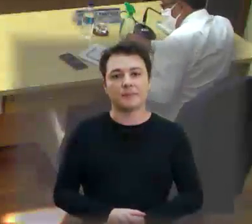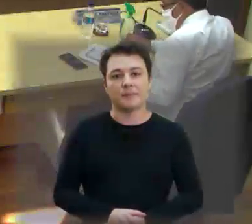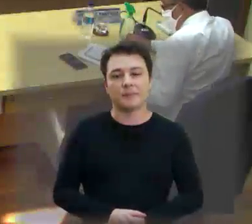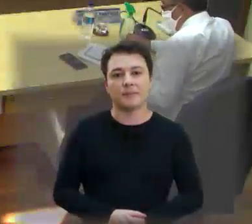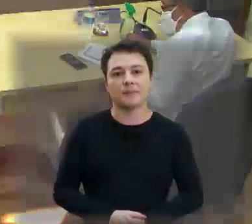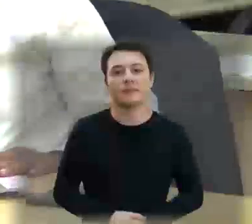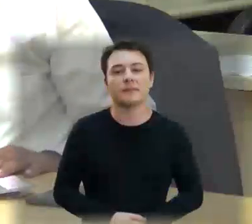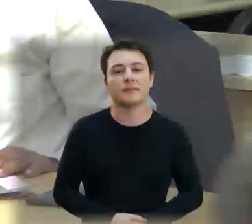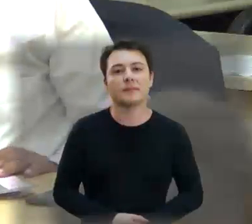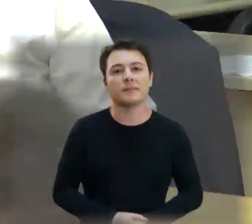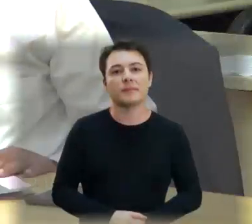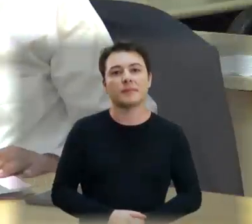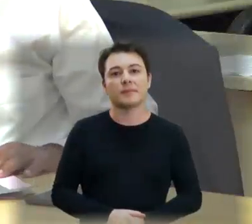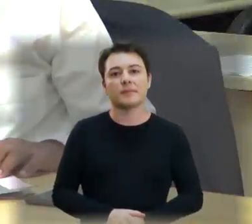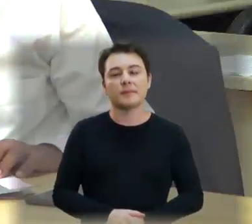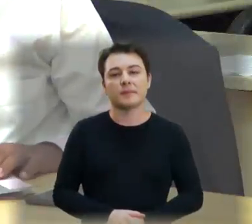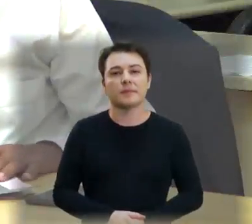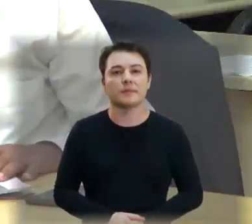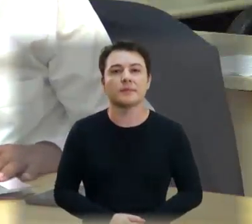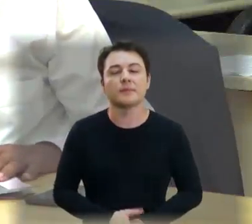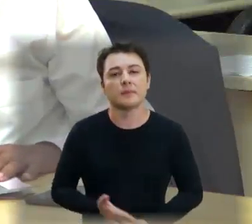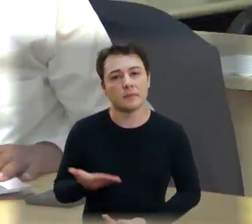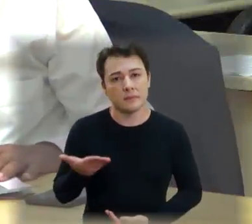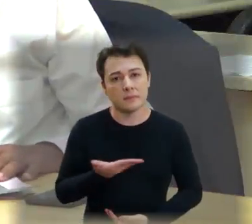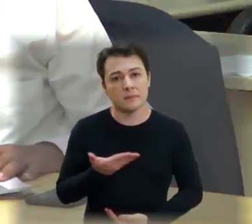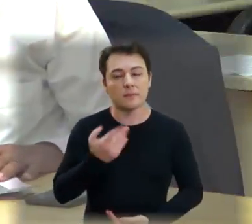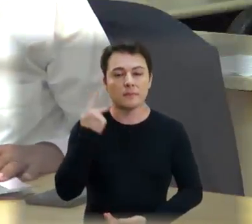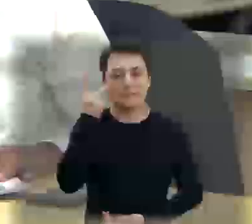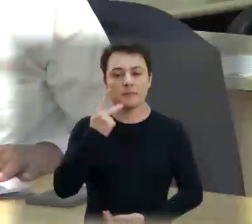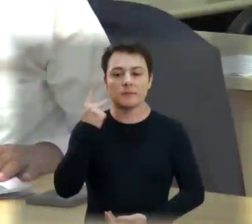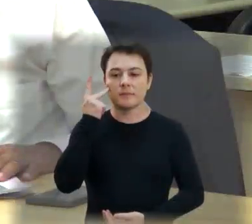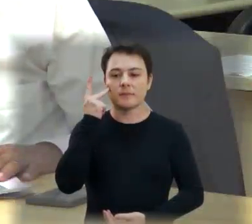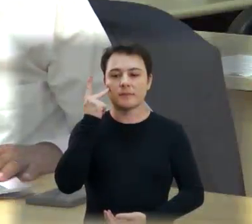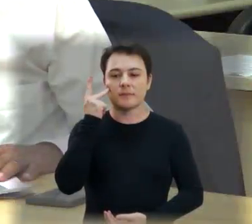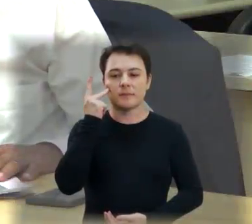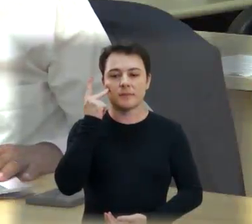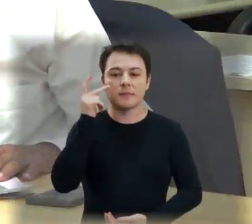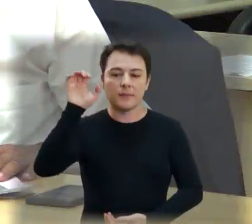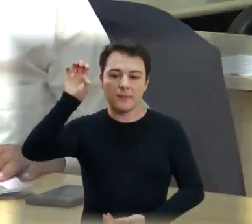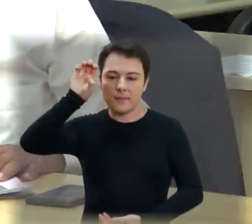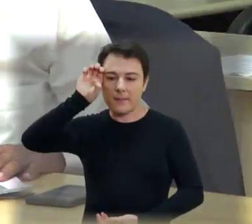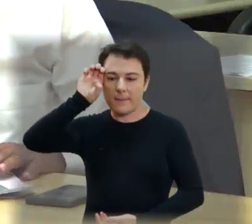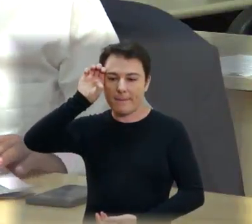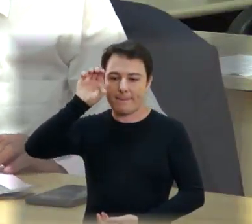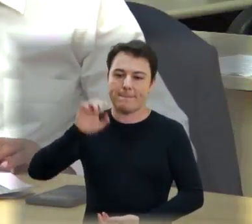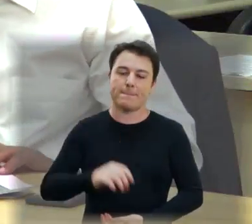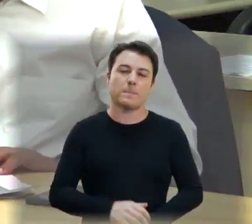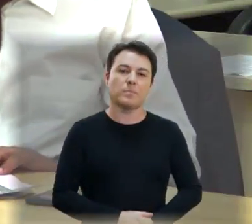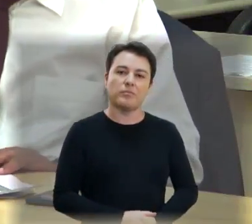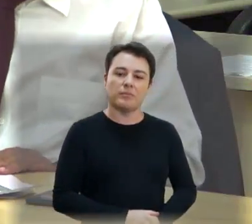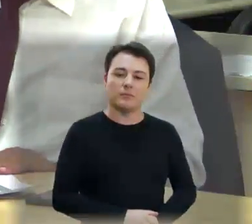Bem, vereador. Próximo vereador agora a fazer uso da palavra será o vereador e vice-presidente Ed Lopes.